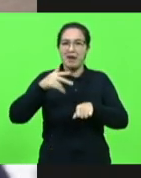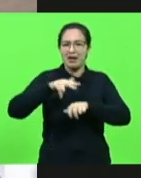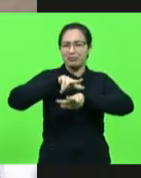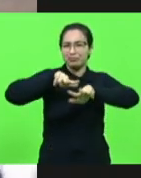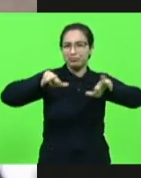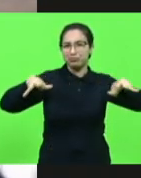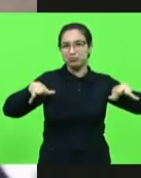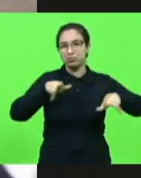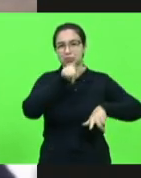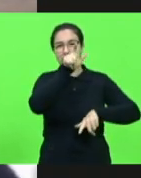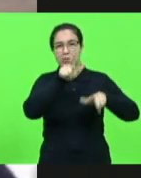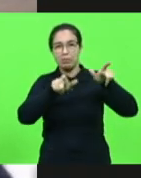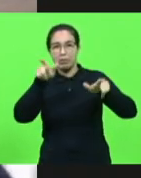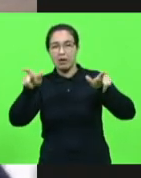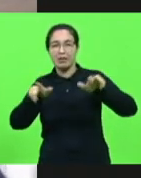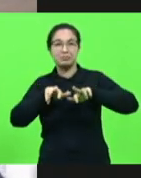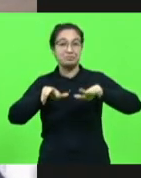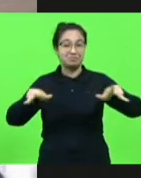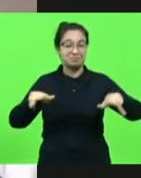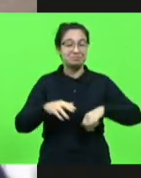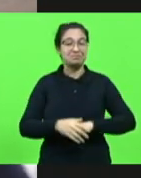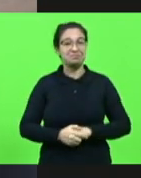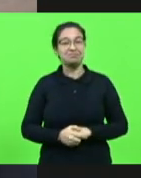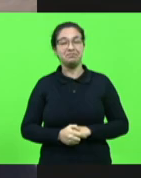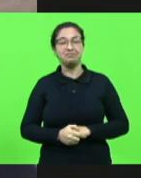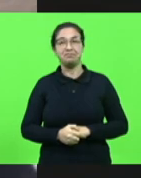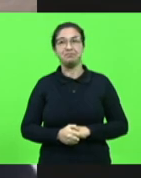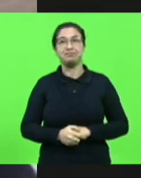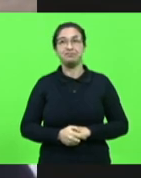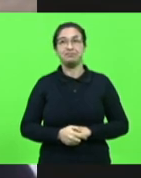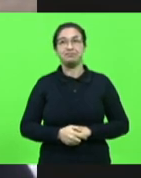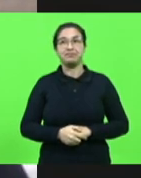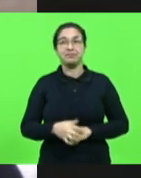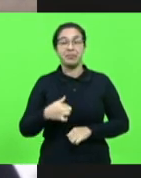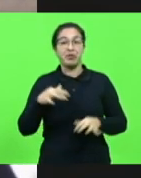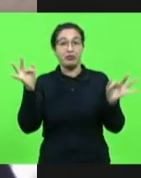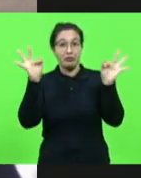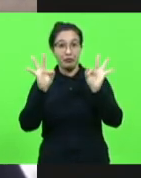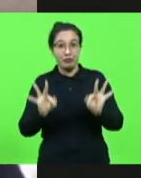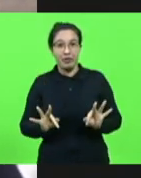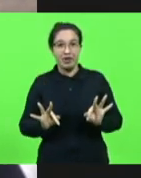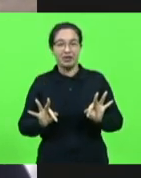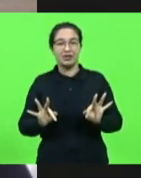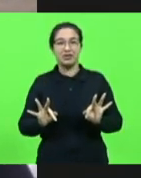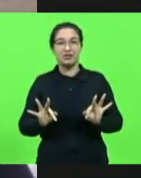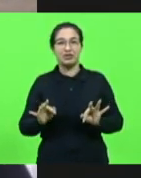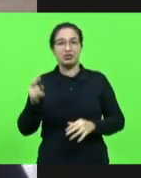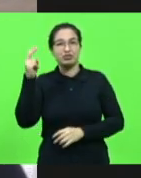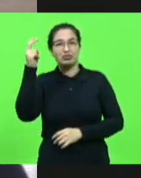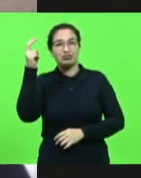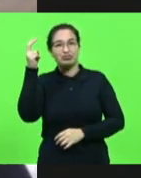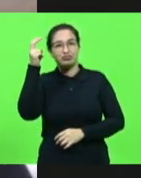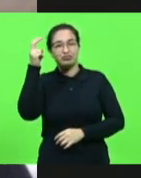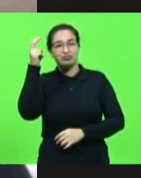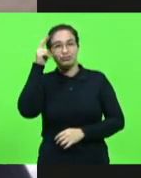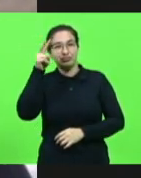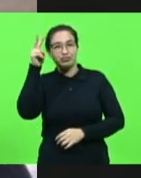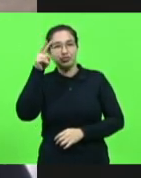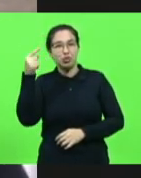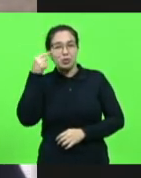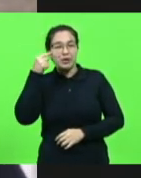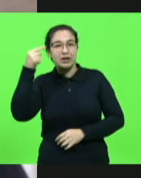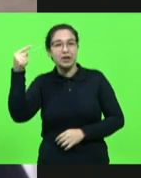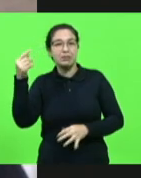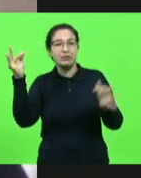sobretudo na arte de letras. E fico feliz em resgatar essa história porque vejo, Moacir e nossos